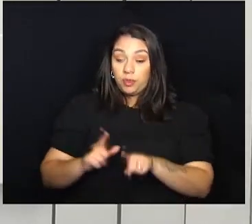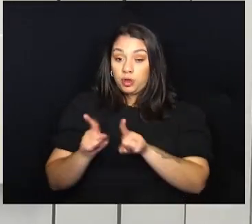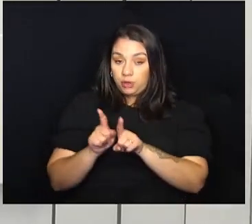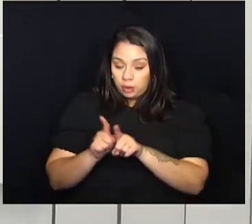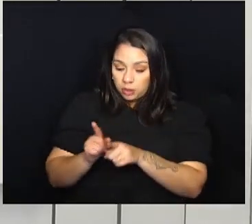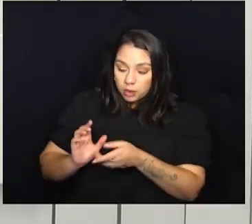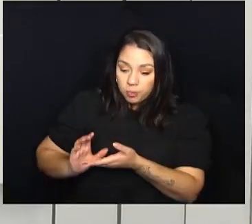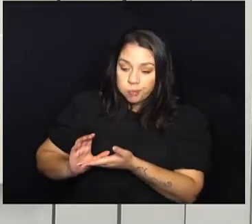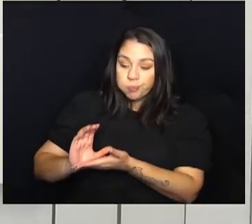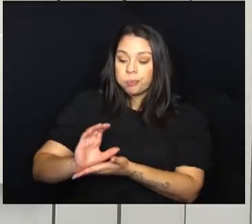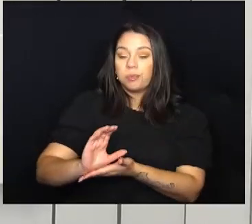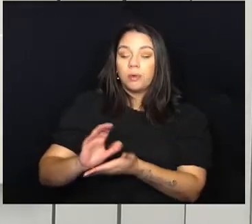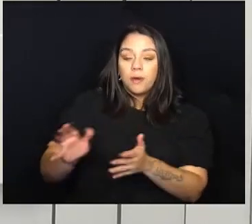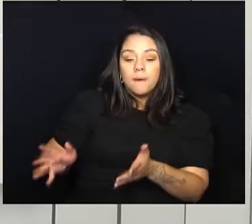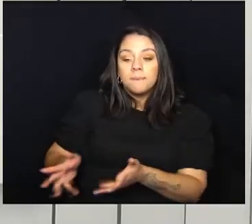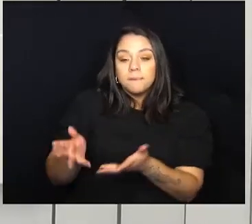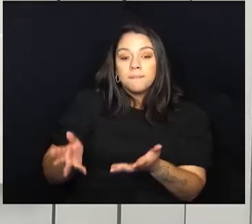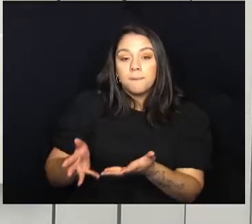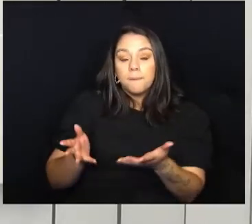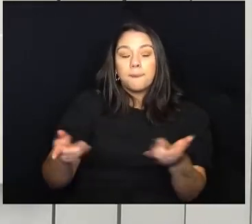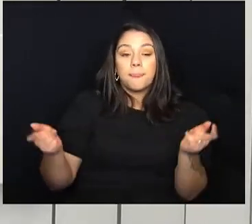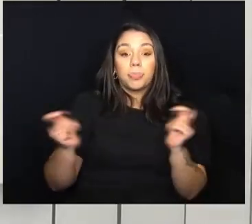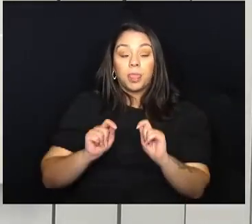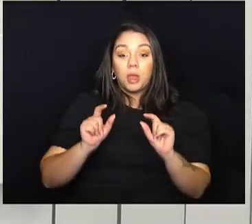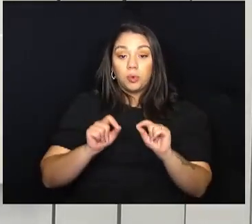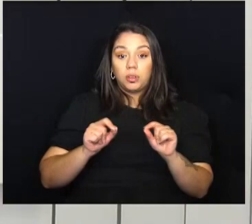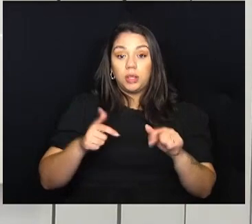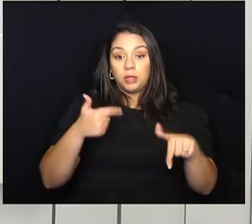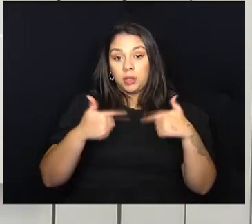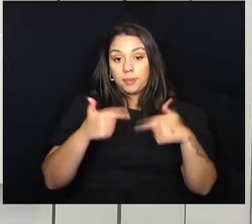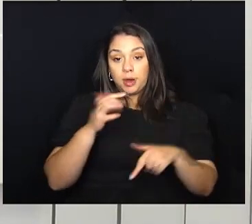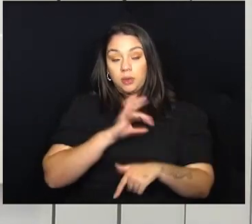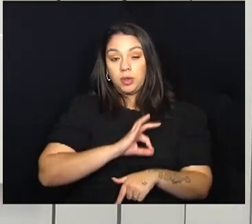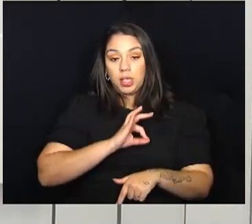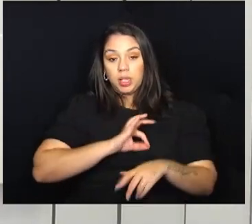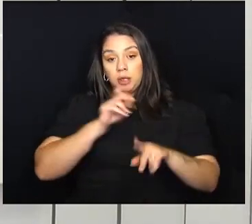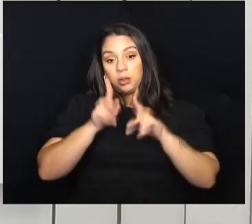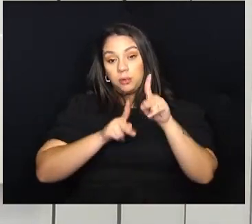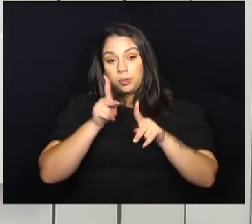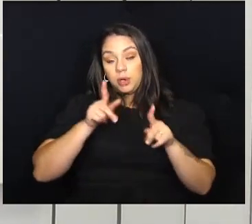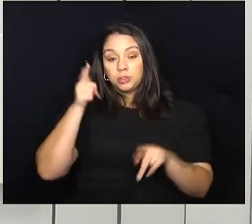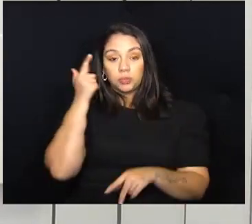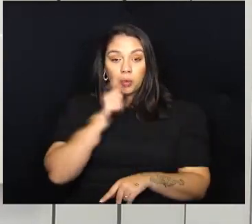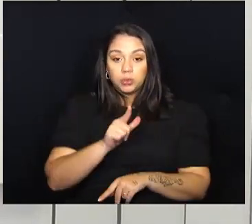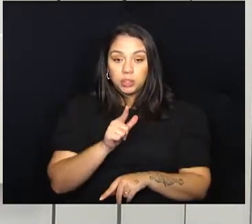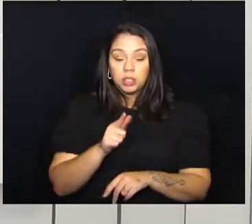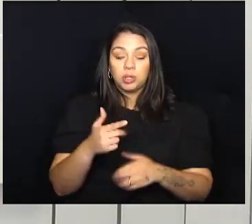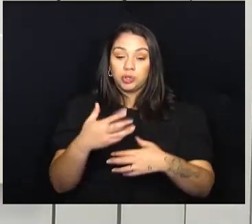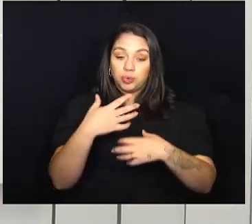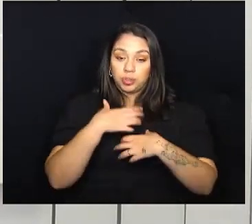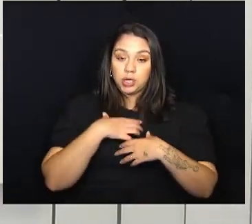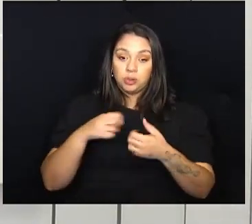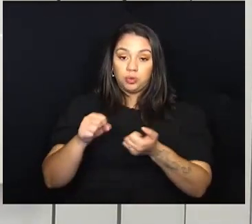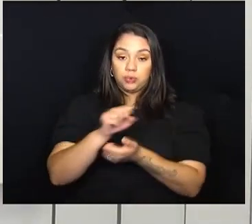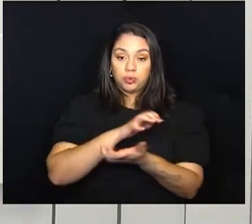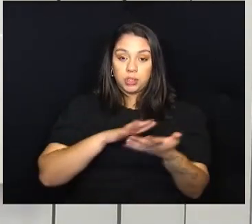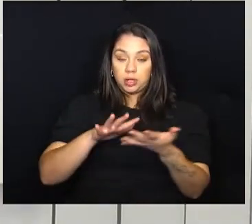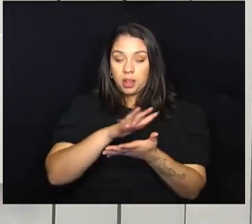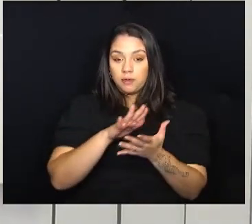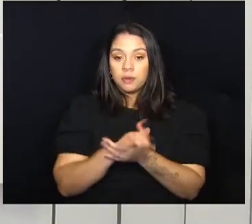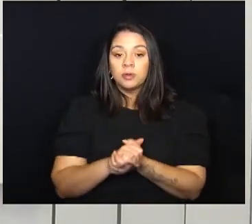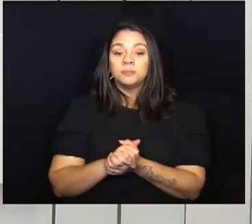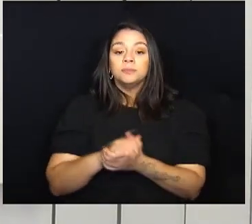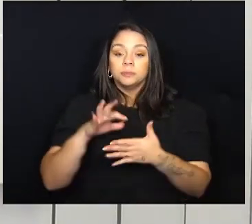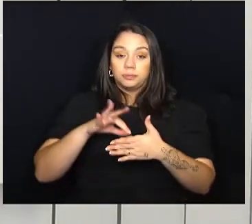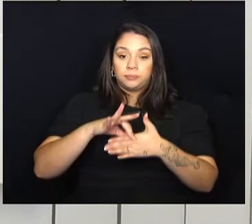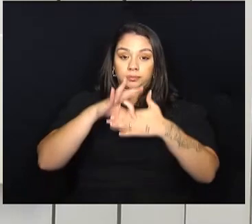aos investimentos capazes de gerar emprego e renda à população de Campinas de maneira sustentável. O líder de